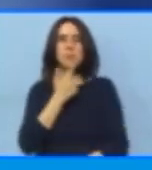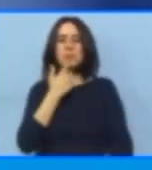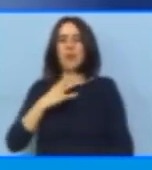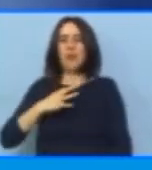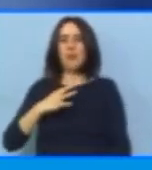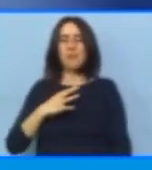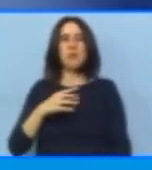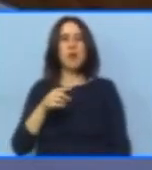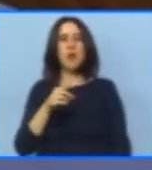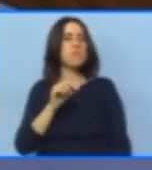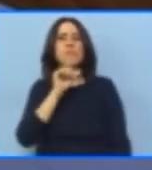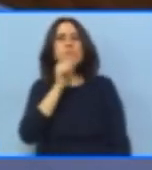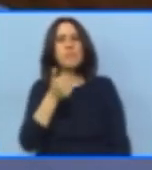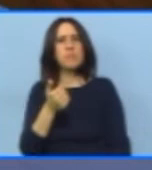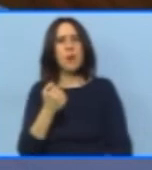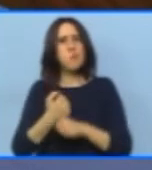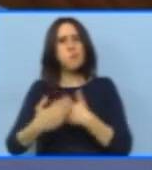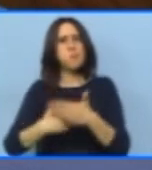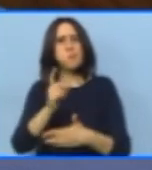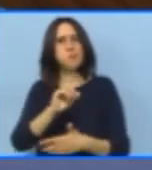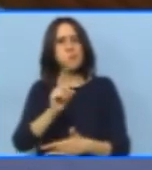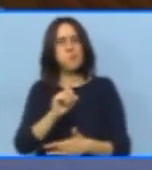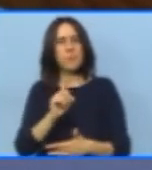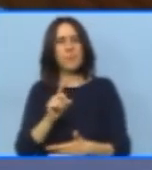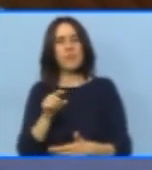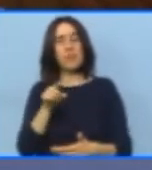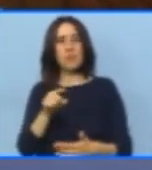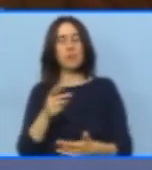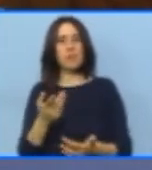a ineficácia, a inoperacionalidade desta